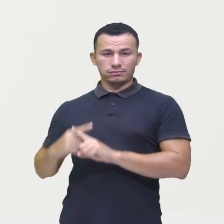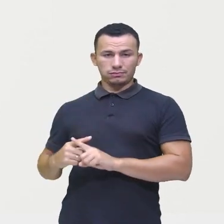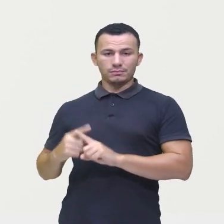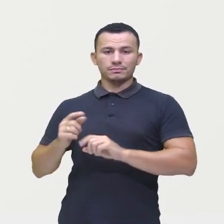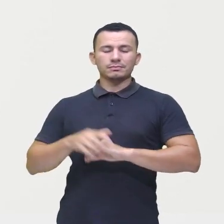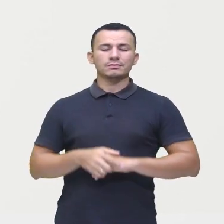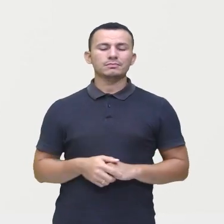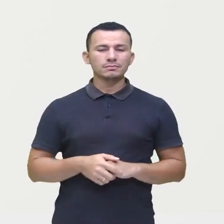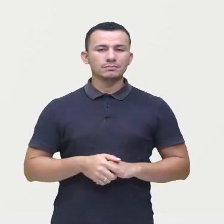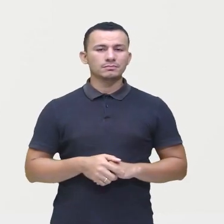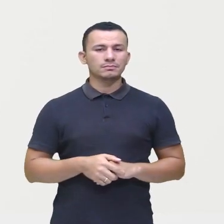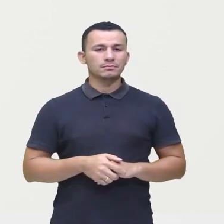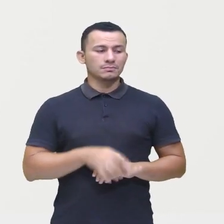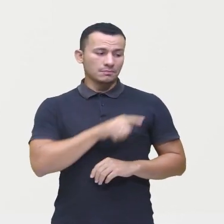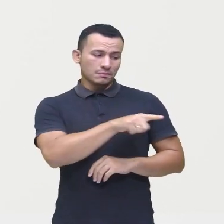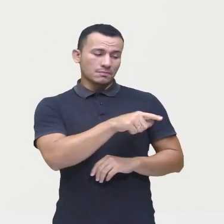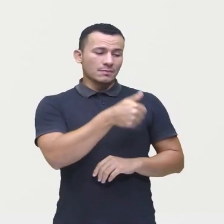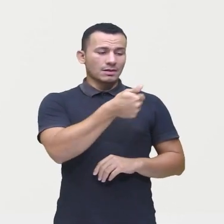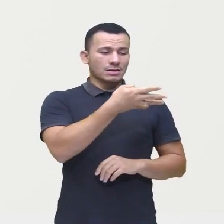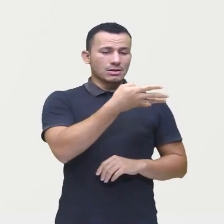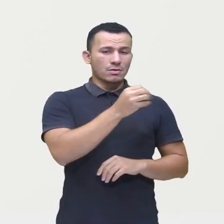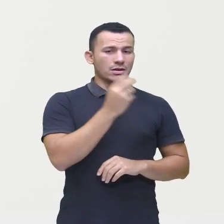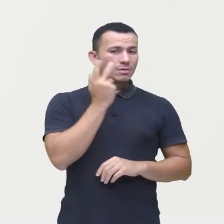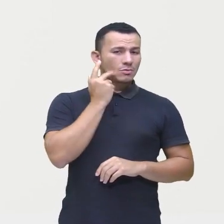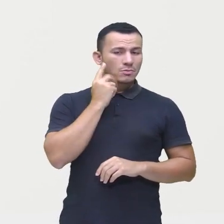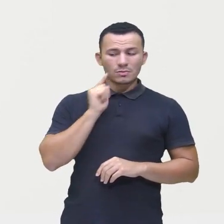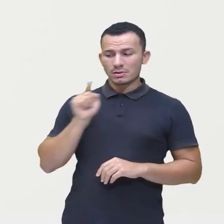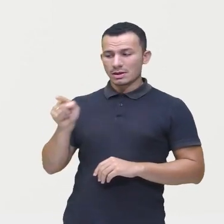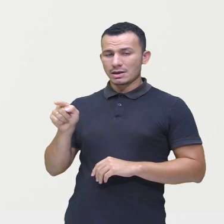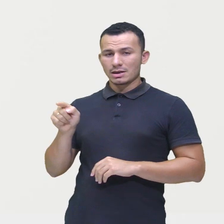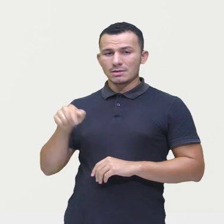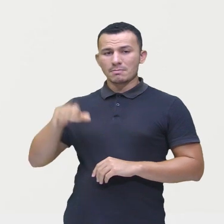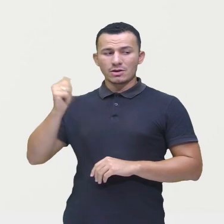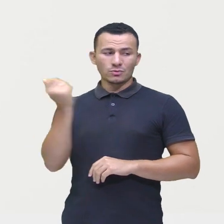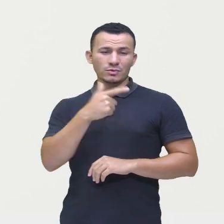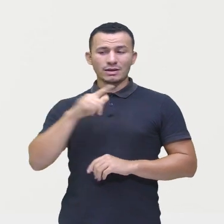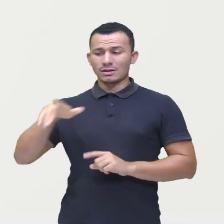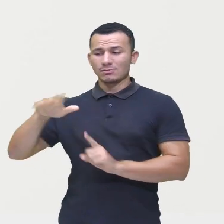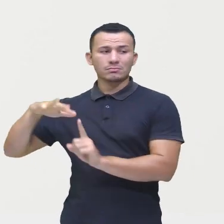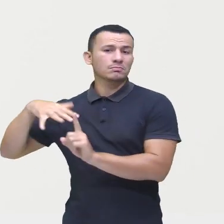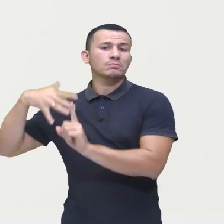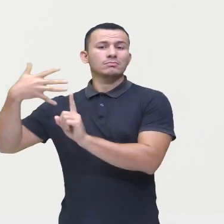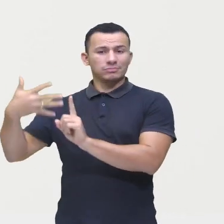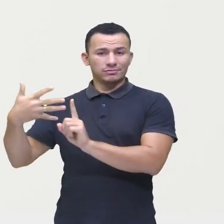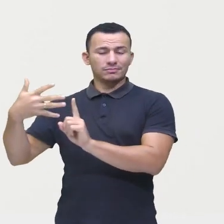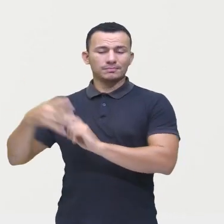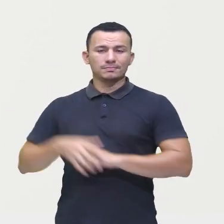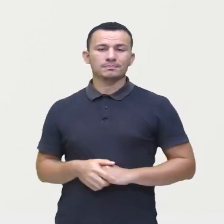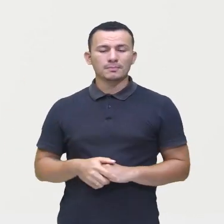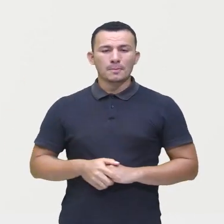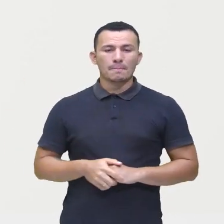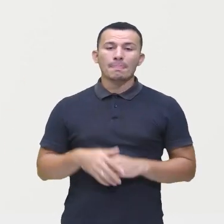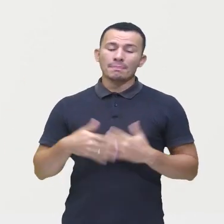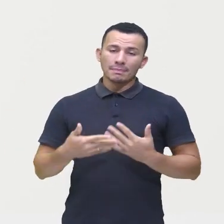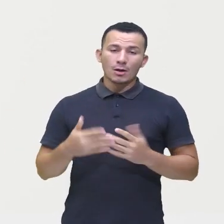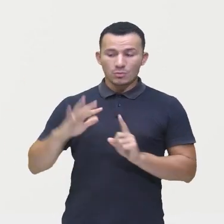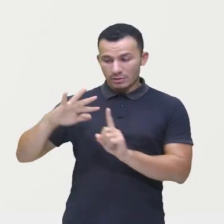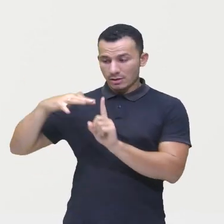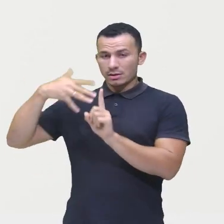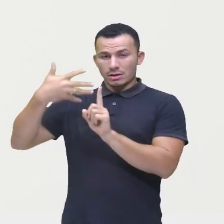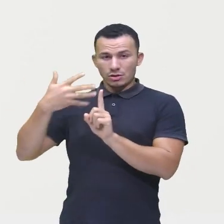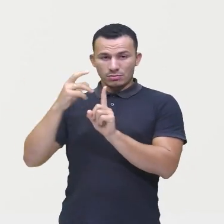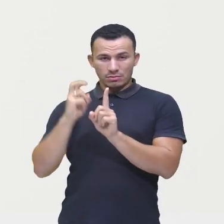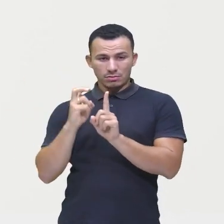ganhei 140, outra ganhei o quíntuplo. Então, se é quíntuplo, eu vou pegar 140